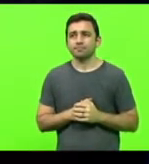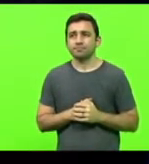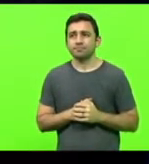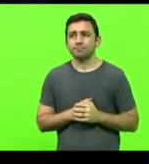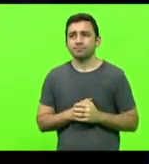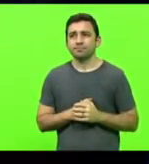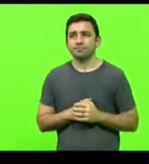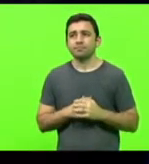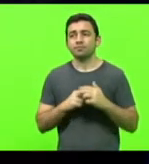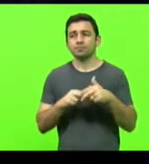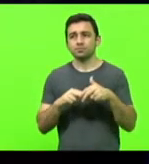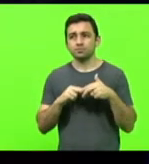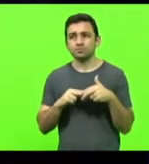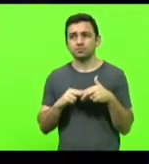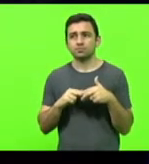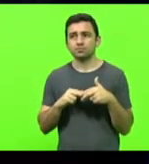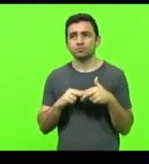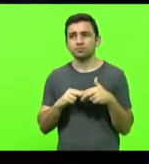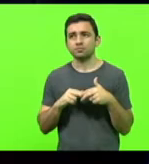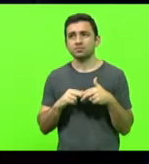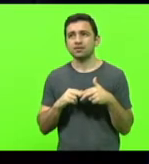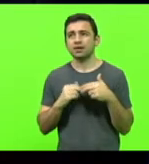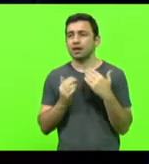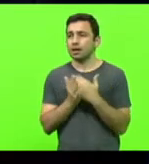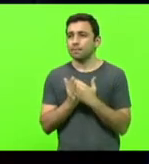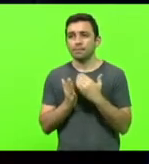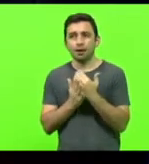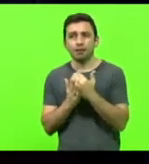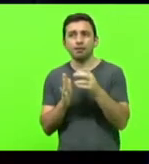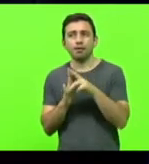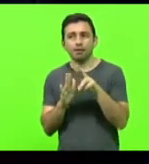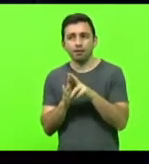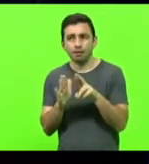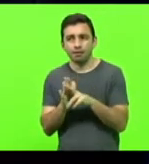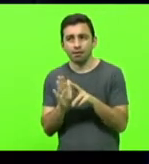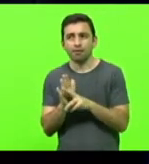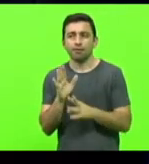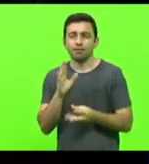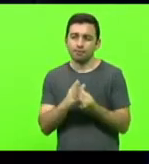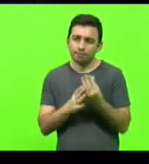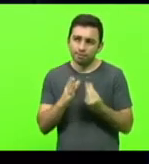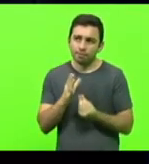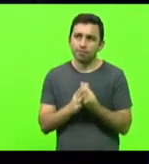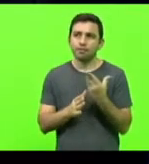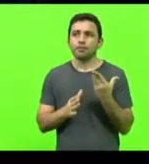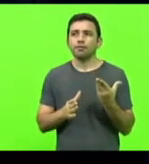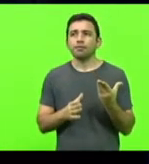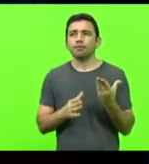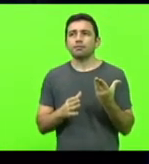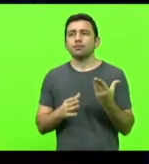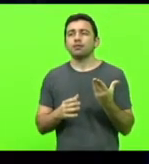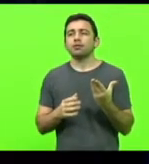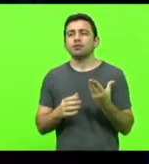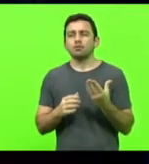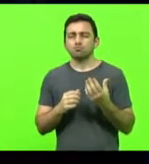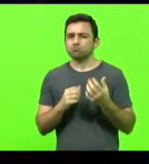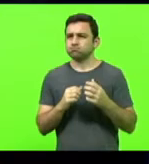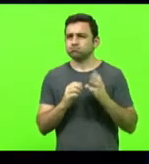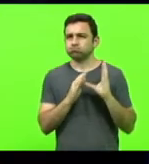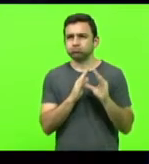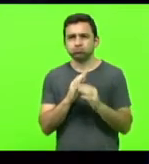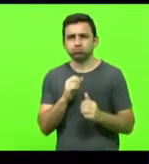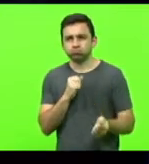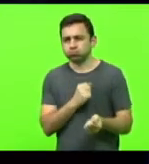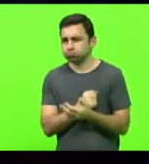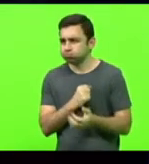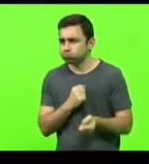E, por isso, quanto mais normas nós temos criado, mesmo assim, a corrupção não tem